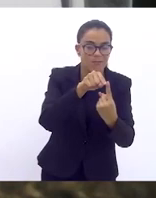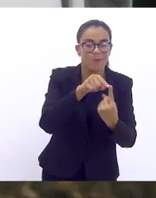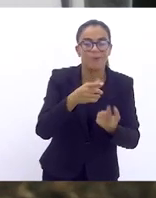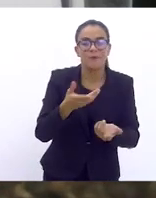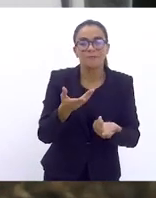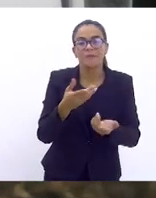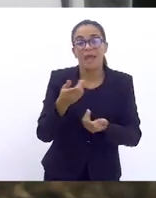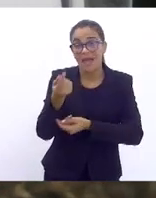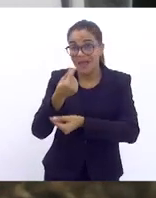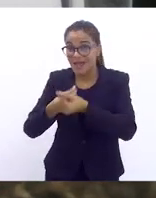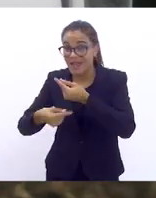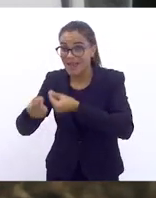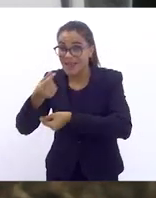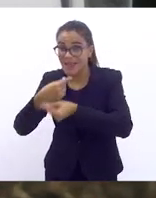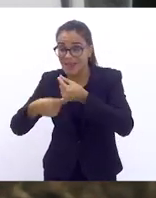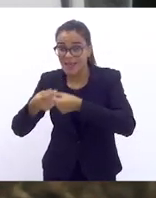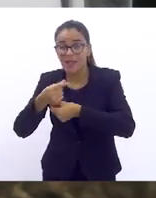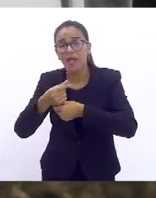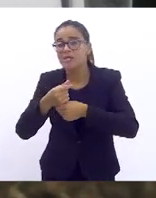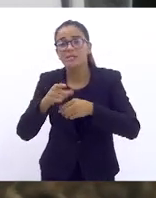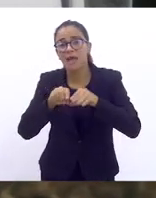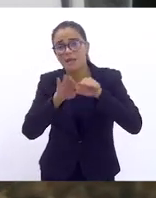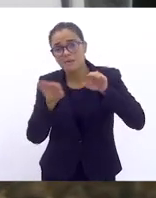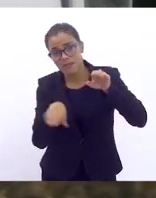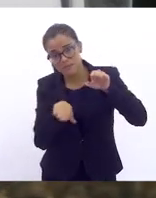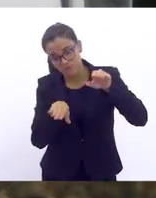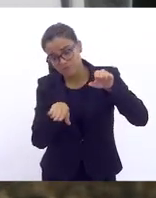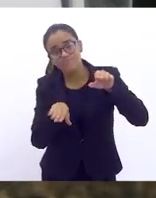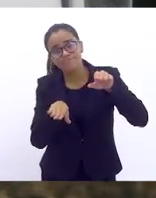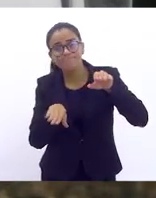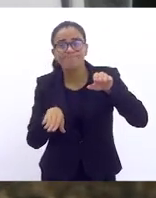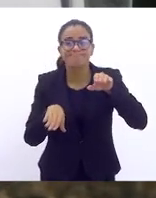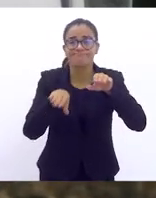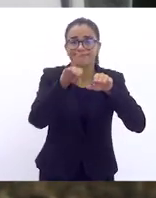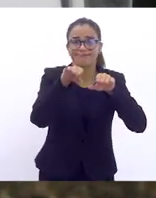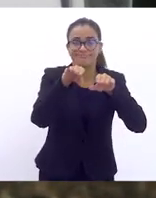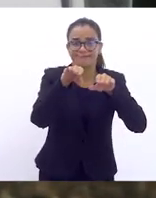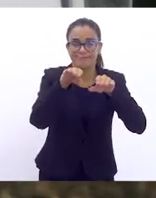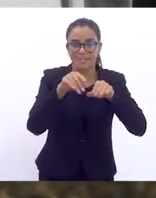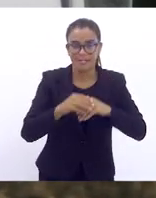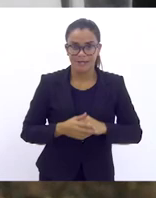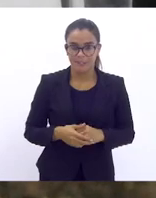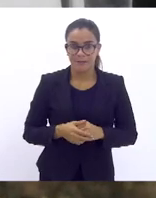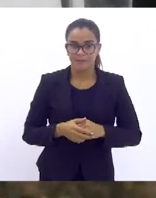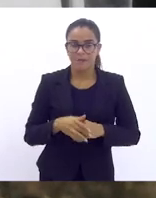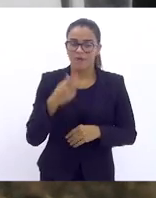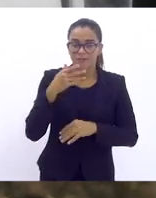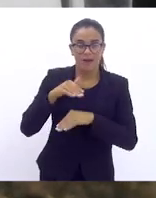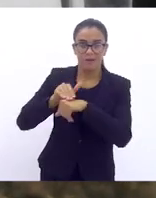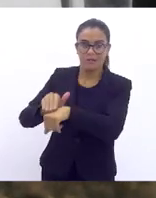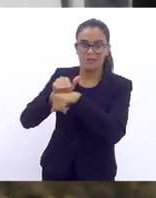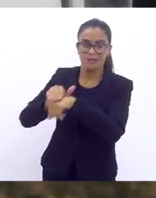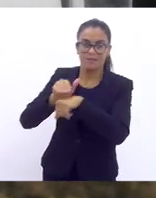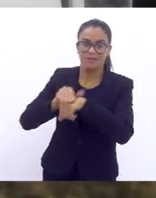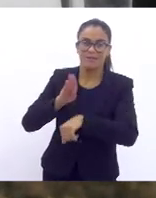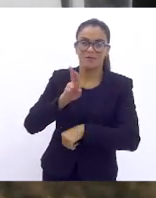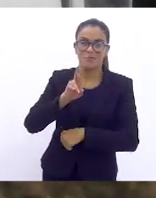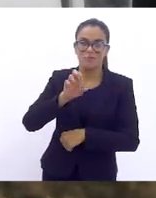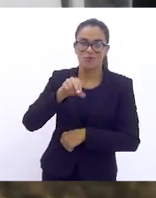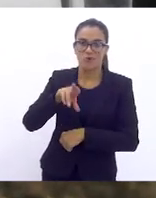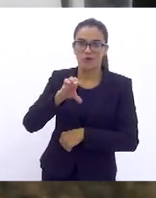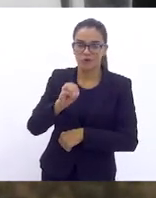o a economia ela é subordinada e eu costumo dizer falo isso para o Bruno sempre para mexer com ele